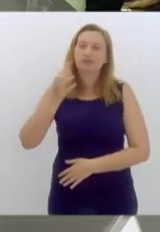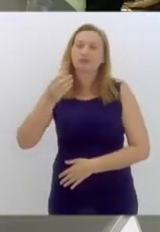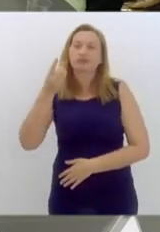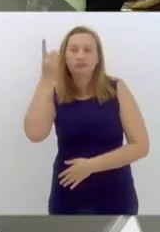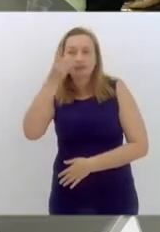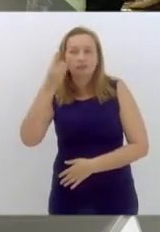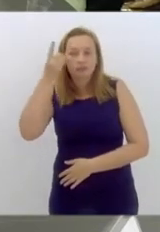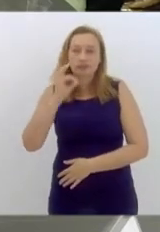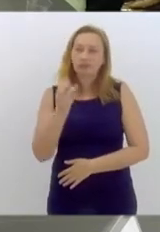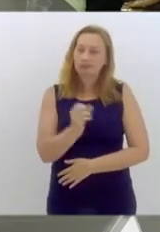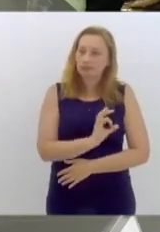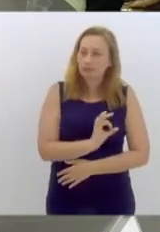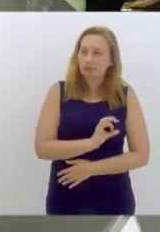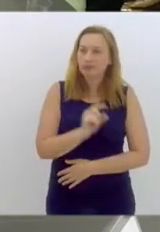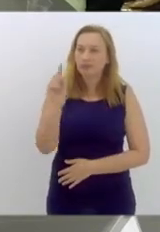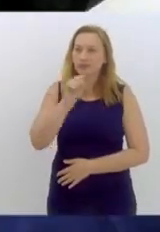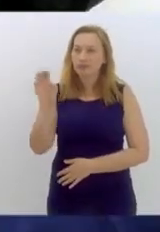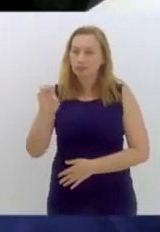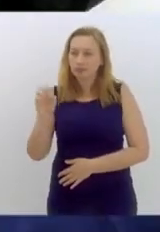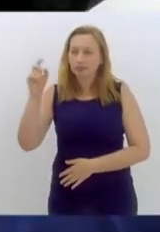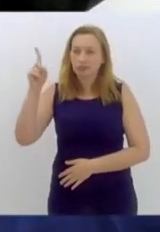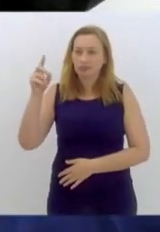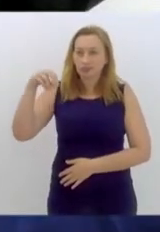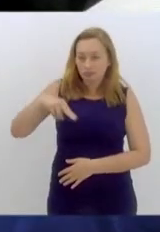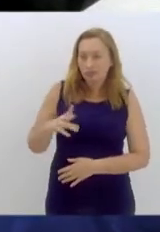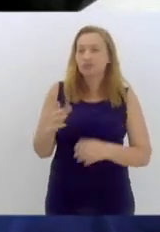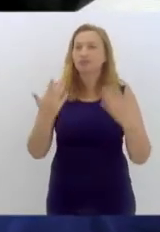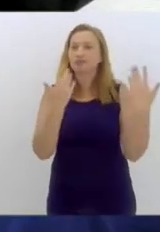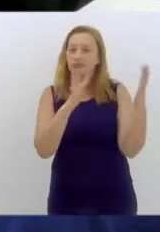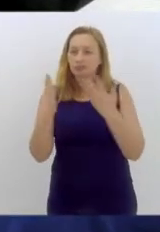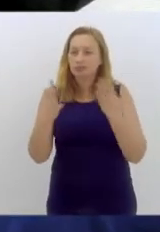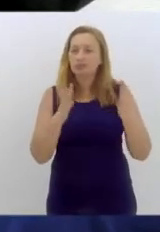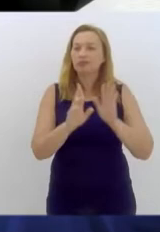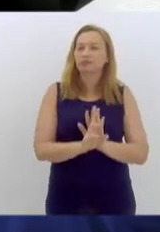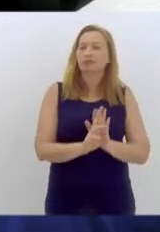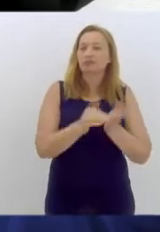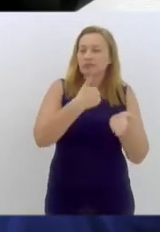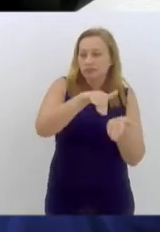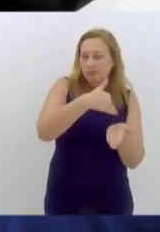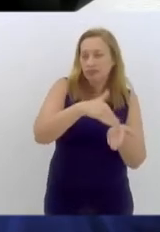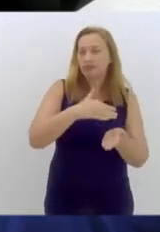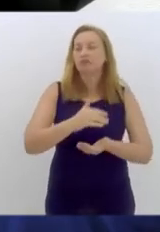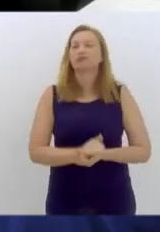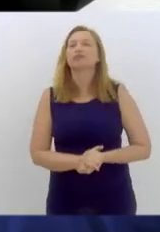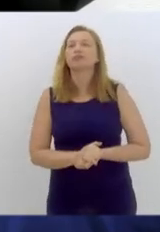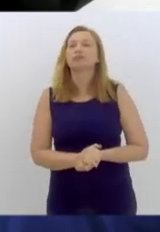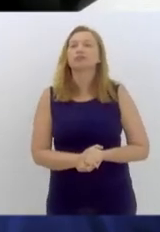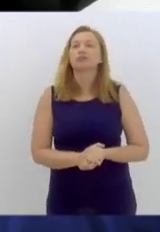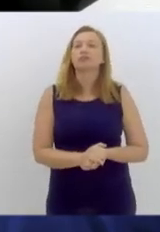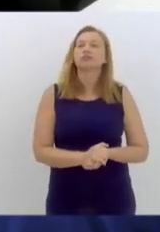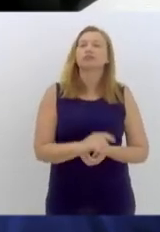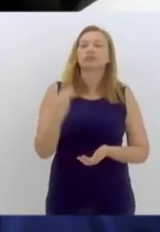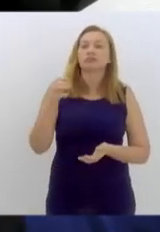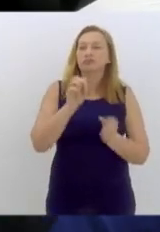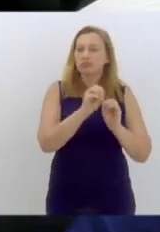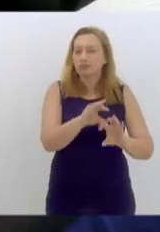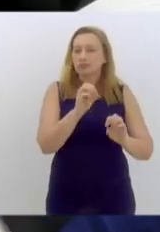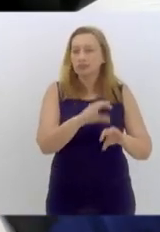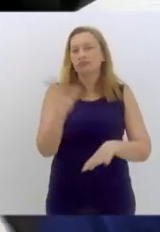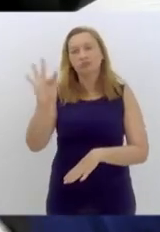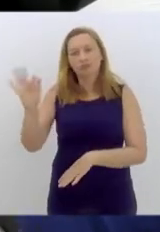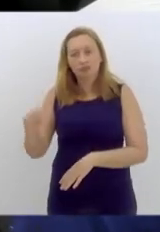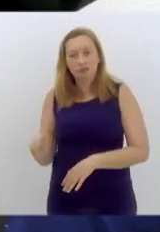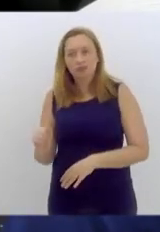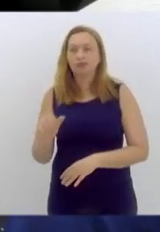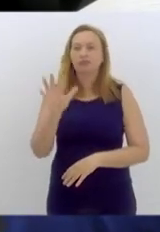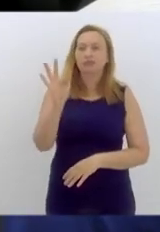Zeidan. Eu saúdo também as representações das Secretarias Municipais de Educação, das Secretarias Municipais de Fazenda, Fórum Estadual